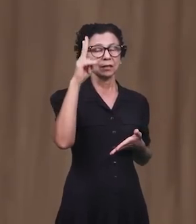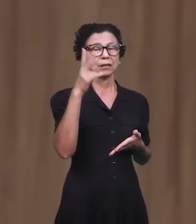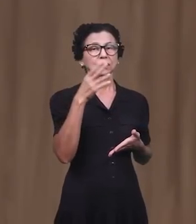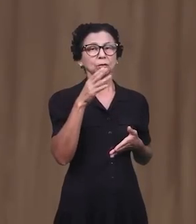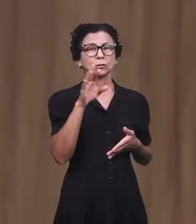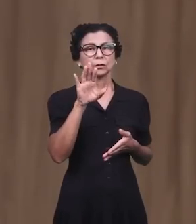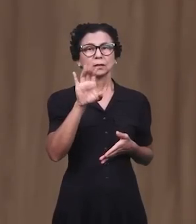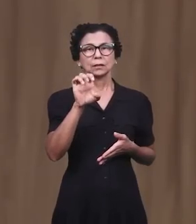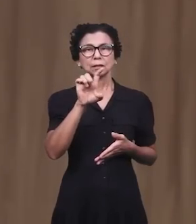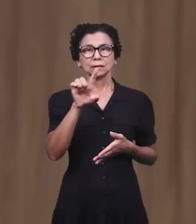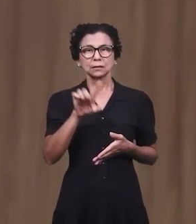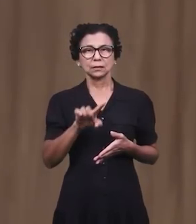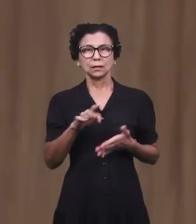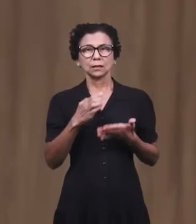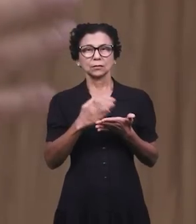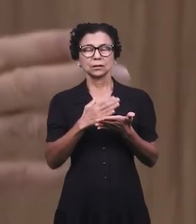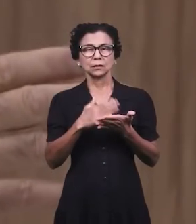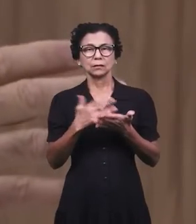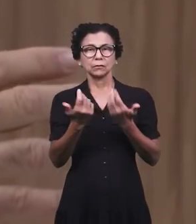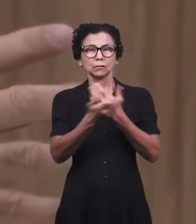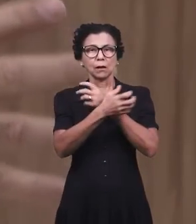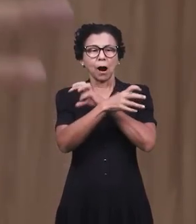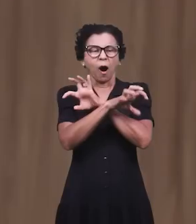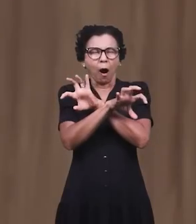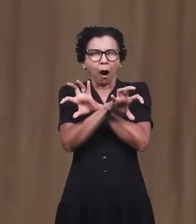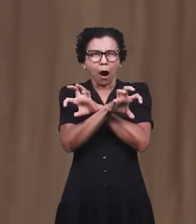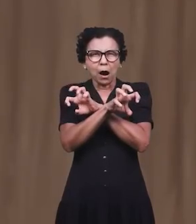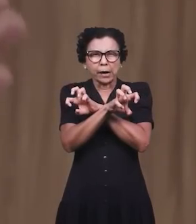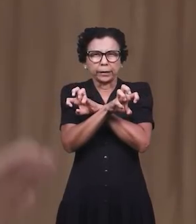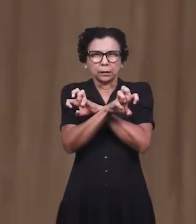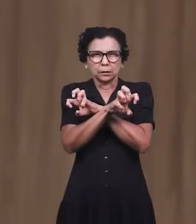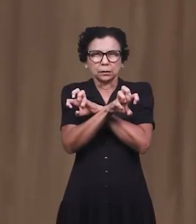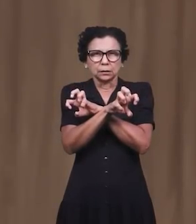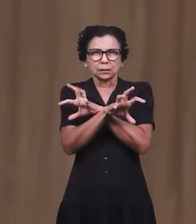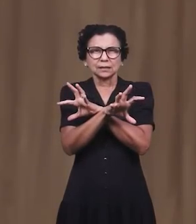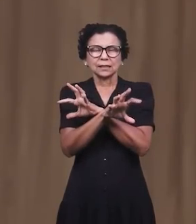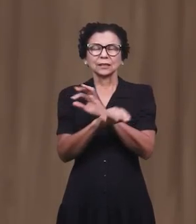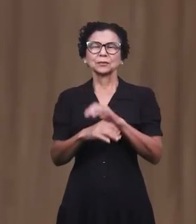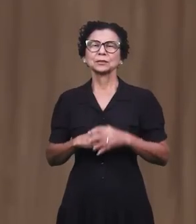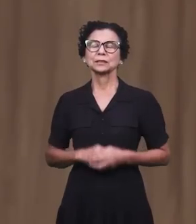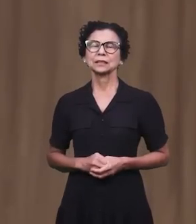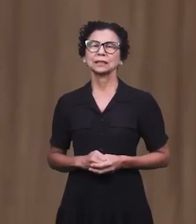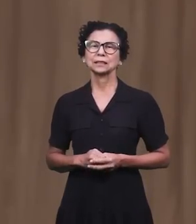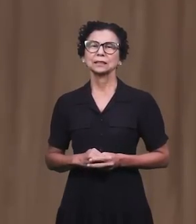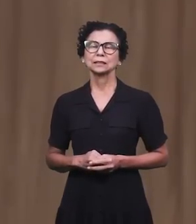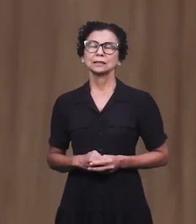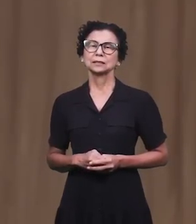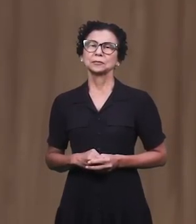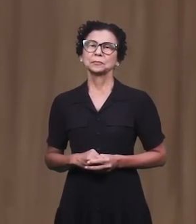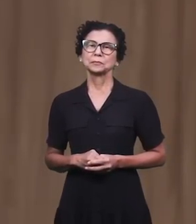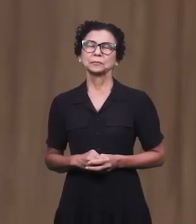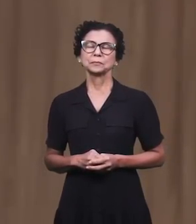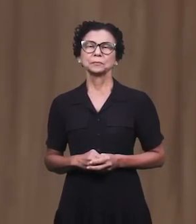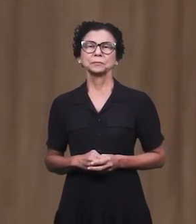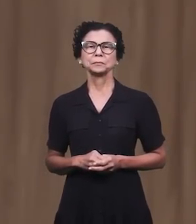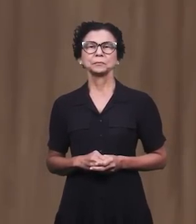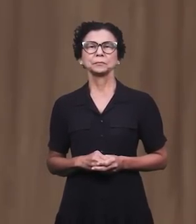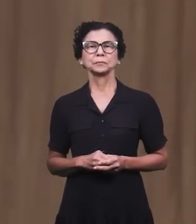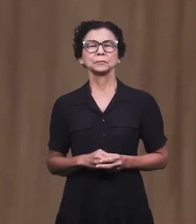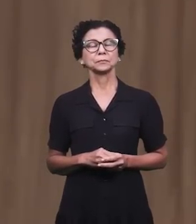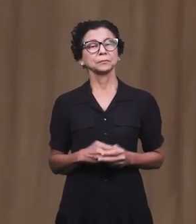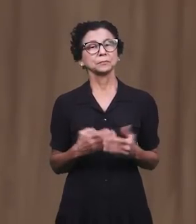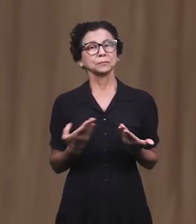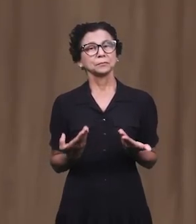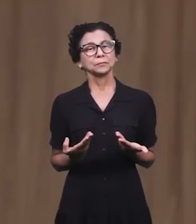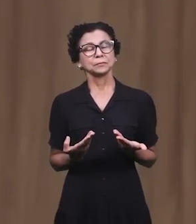em misericórdia, se o homem afastou dele e destituiu essa estrutura que ele criou para o louvor da sua glória, o